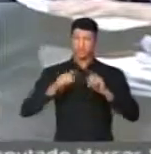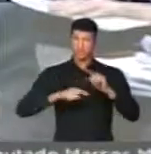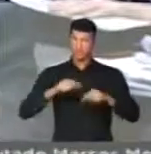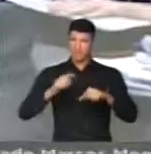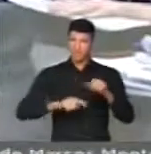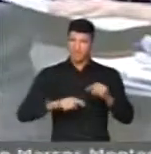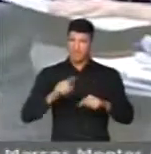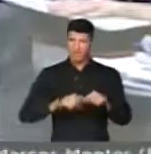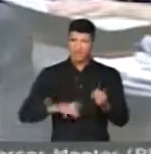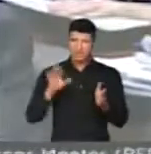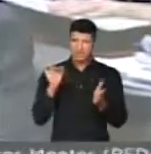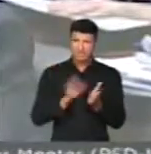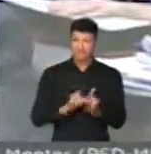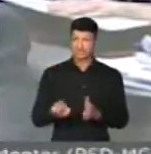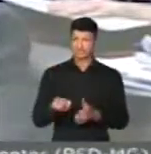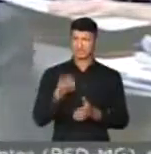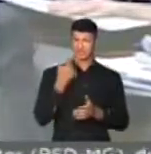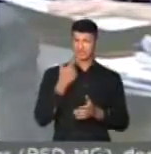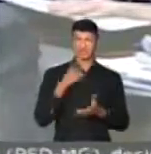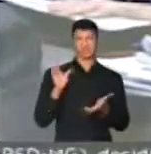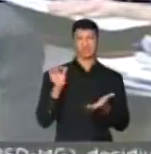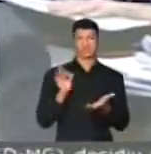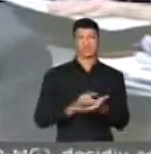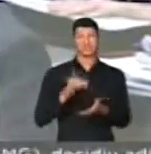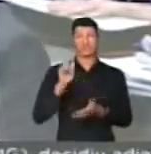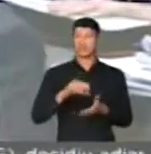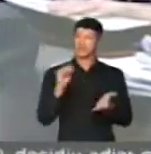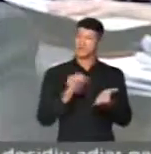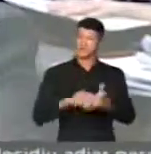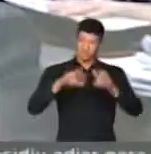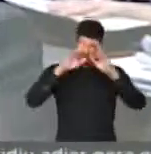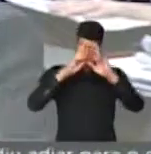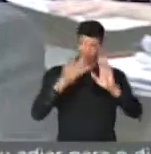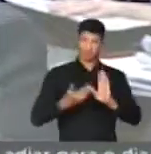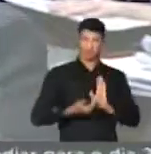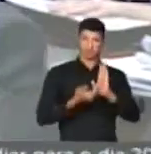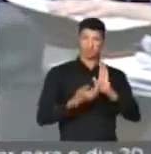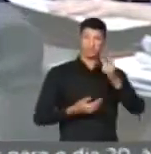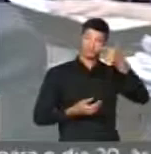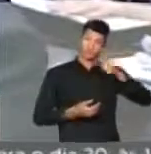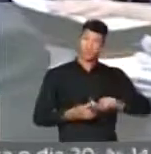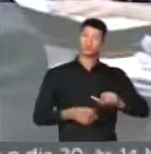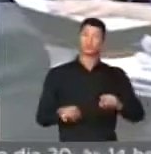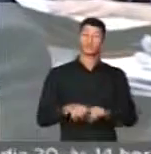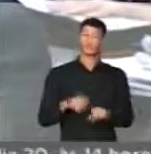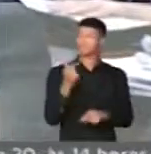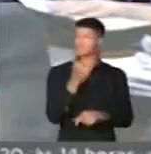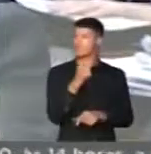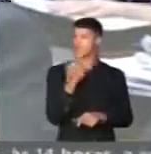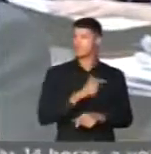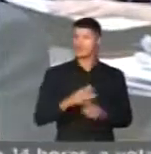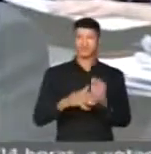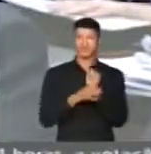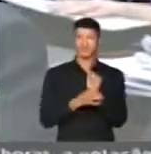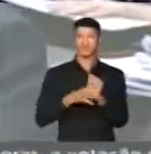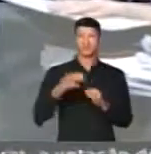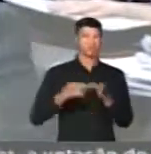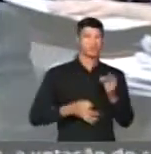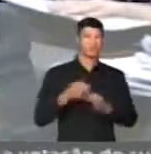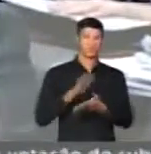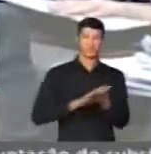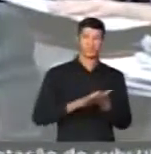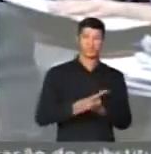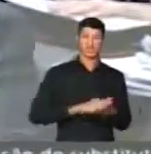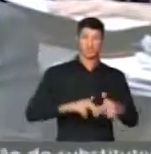matéria absolutamente estranha, evidentemente, é um desrespeito à casa, repito, e não tem a menor segurança jurídica.